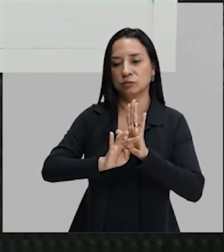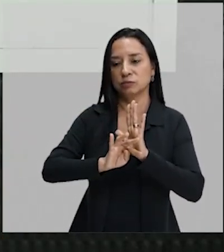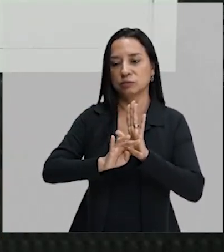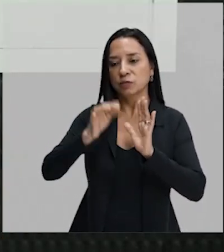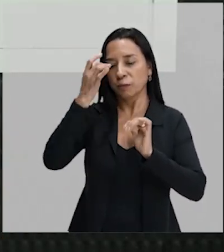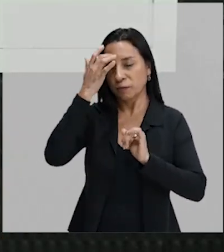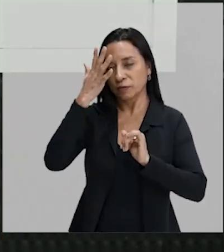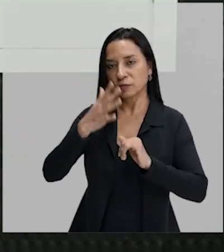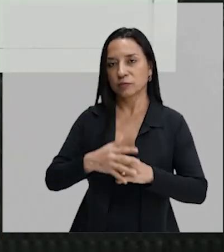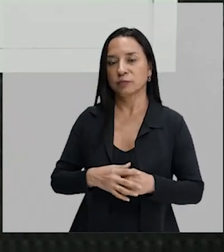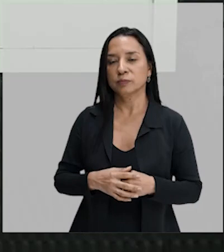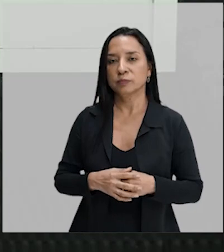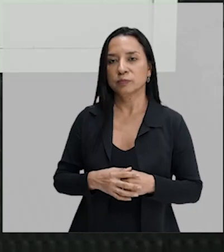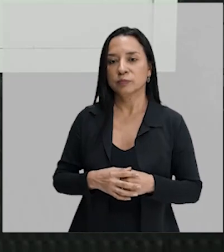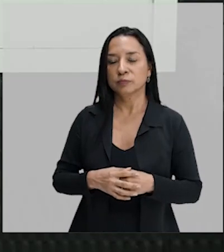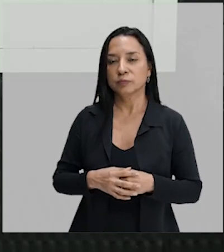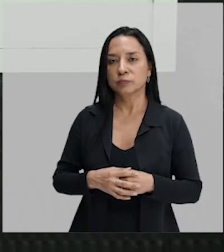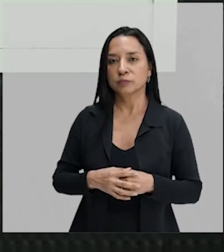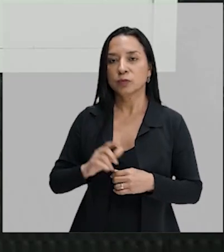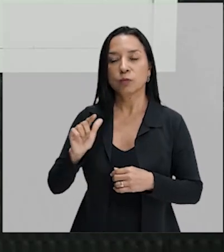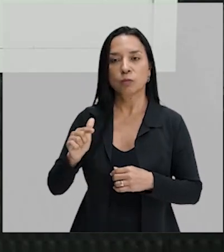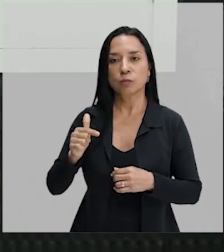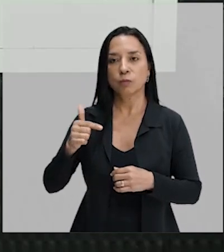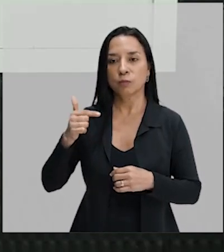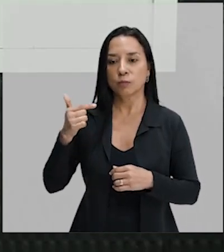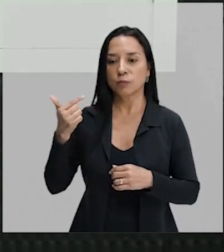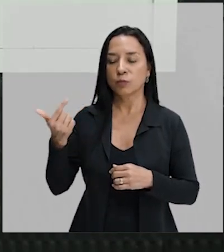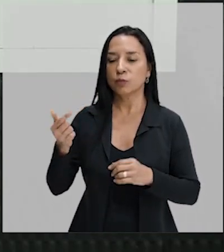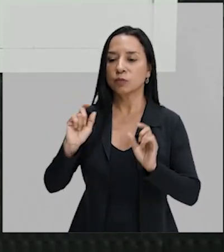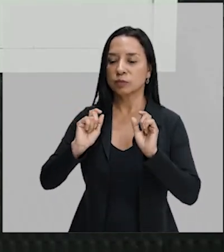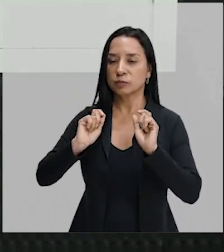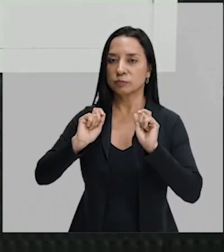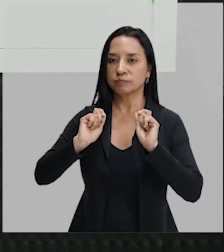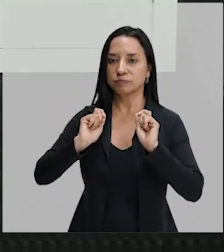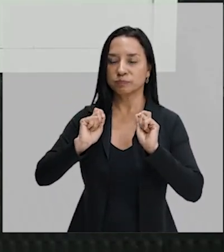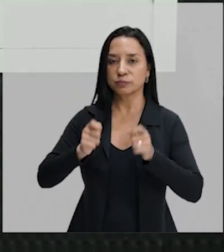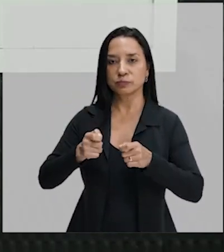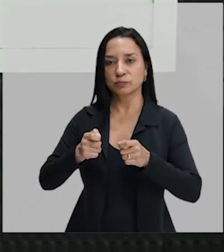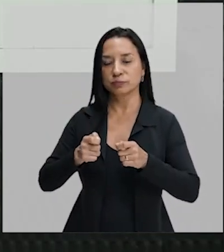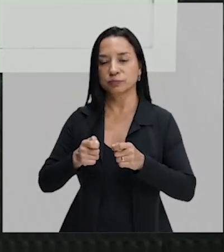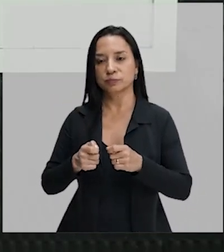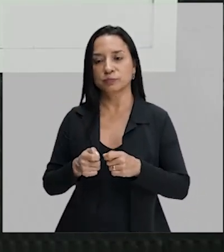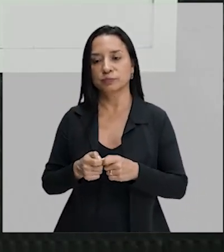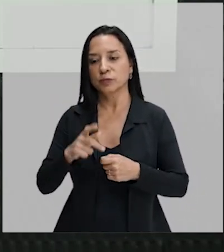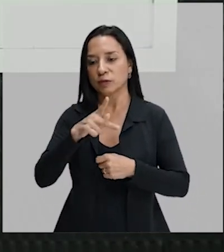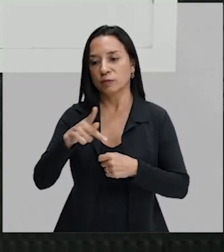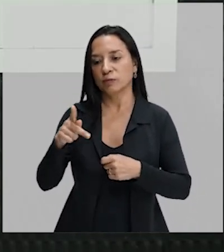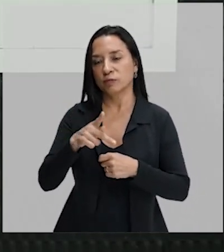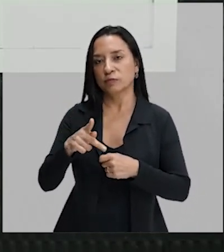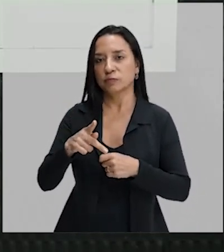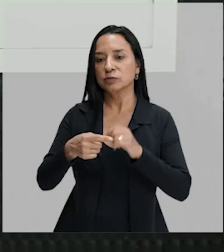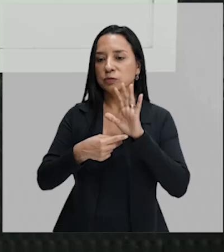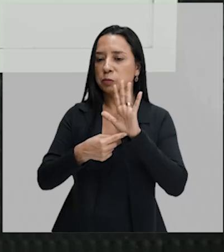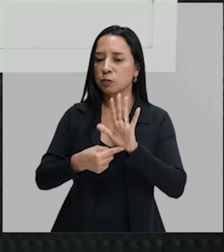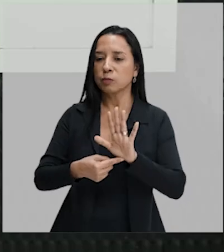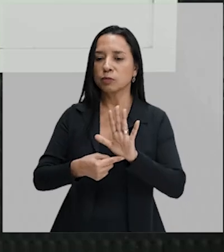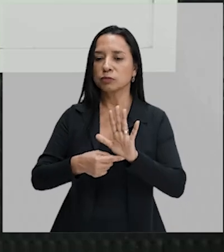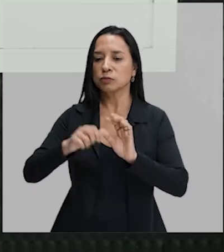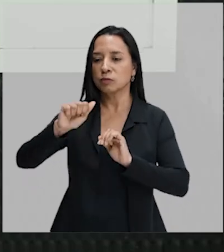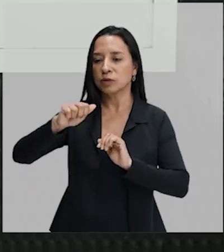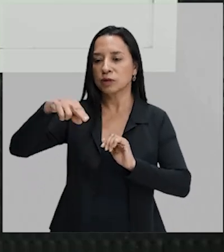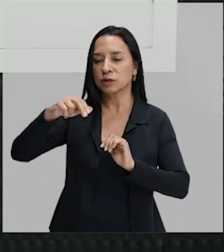muita facilidade, tá? Uma outra possibilidade, professor, você colocou